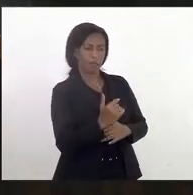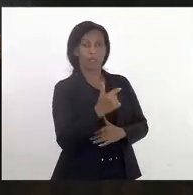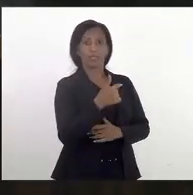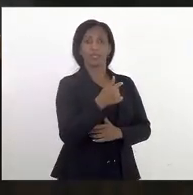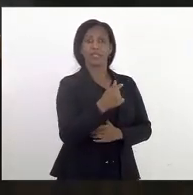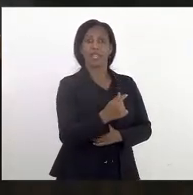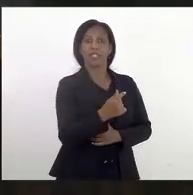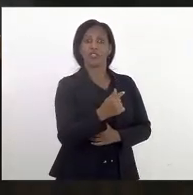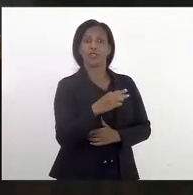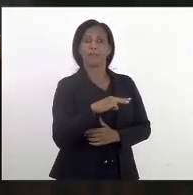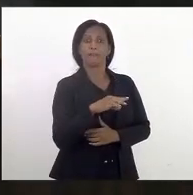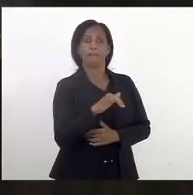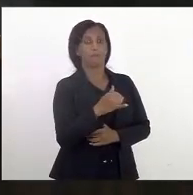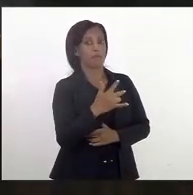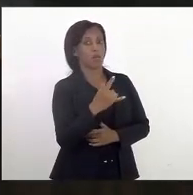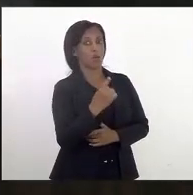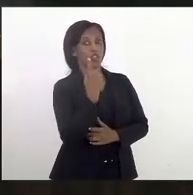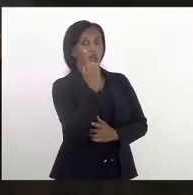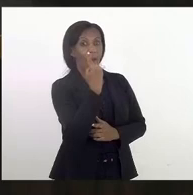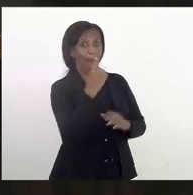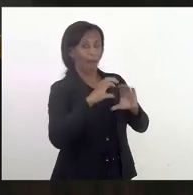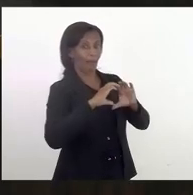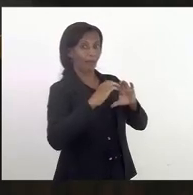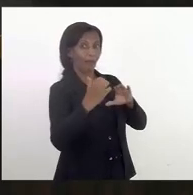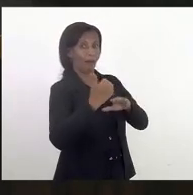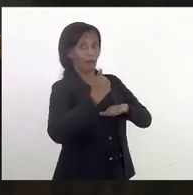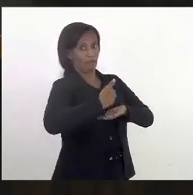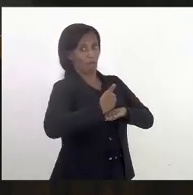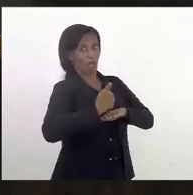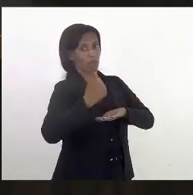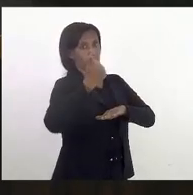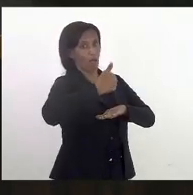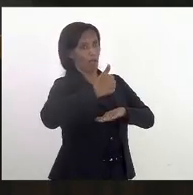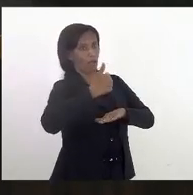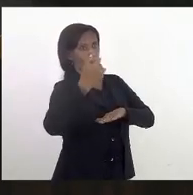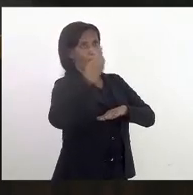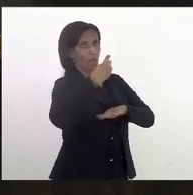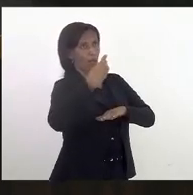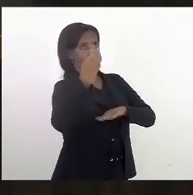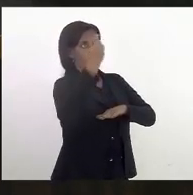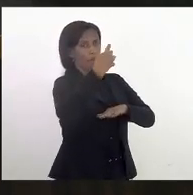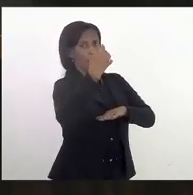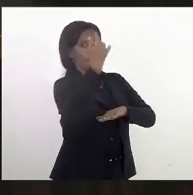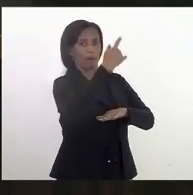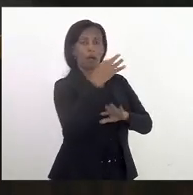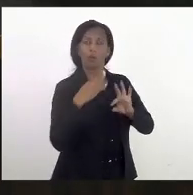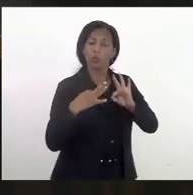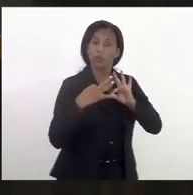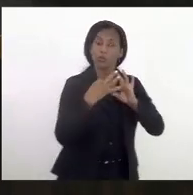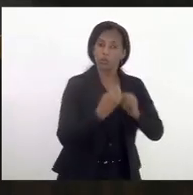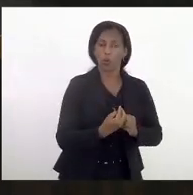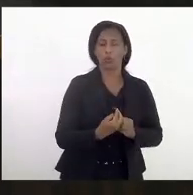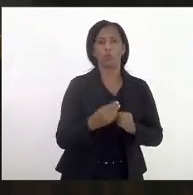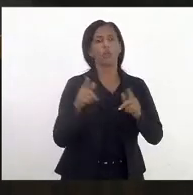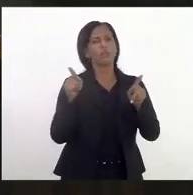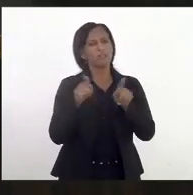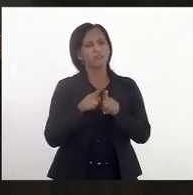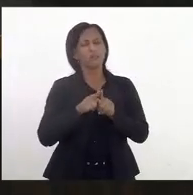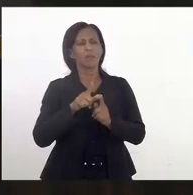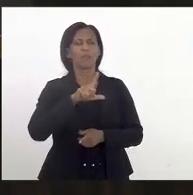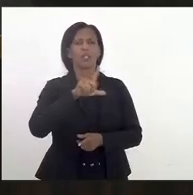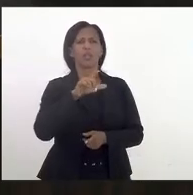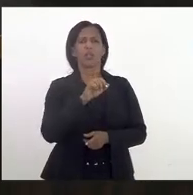saiu para o 7 milhões em todo o mobiliário do prédio e assim foi na rede lógica também